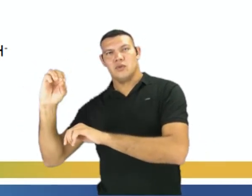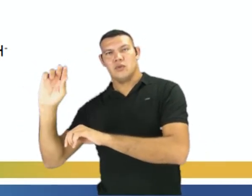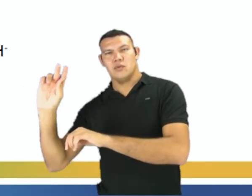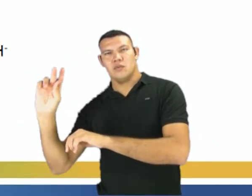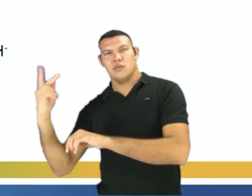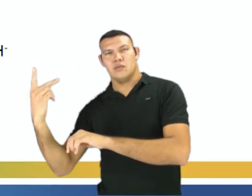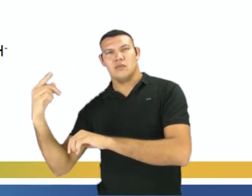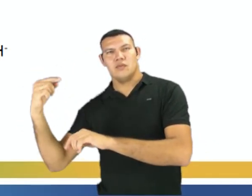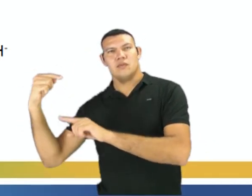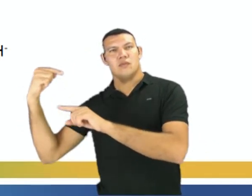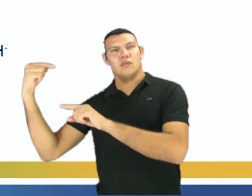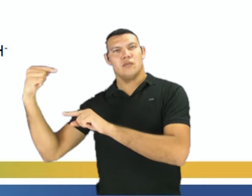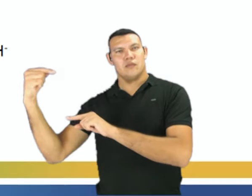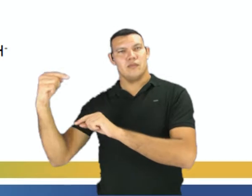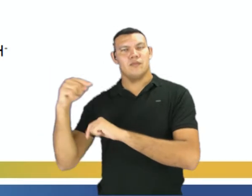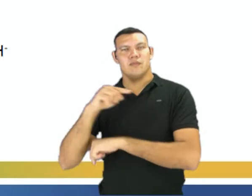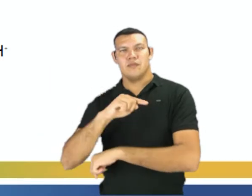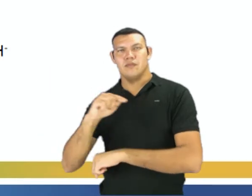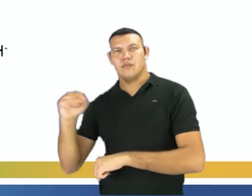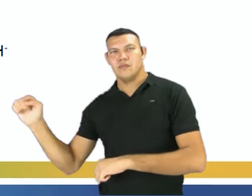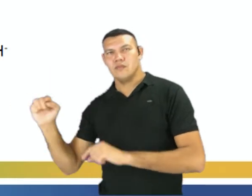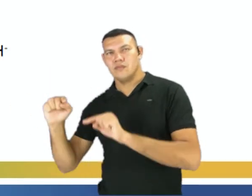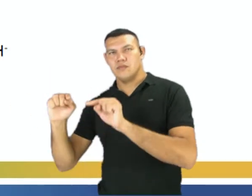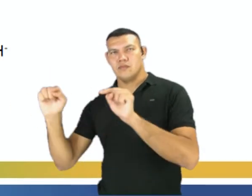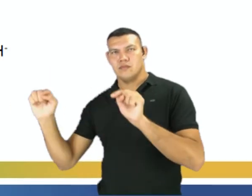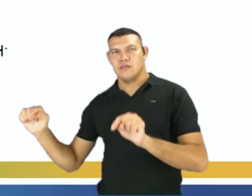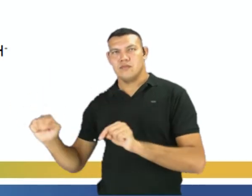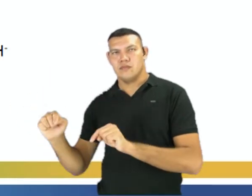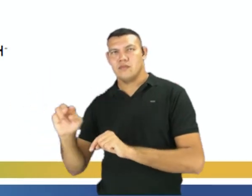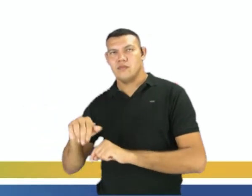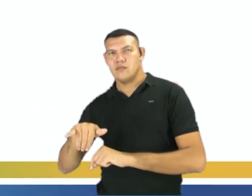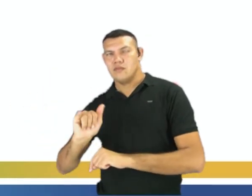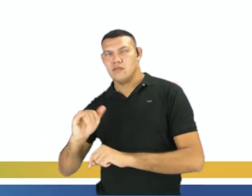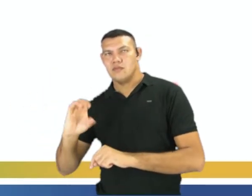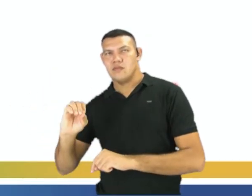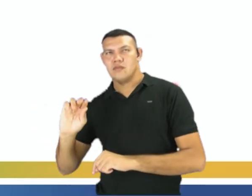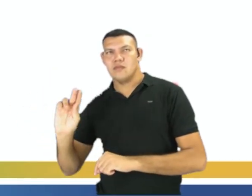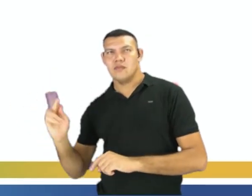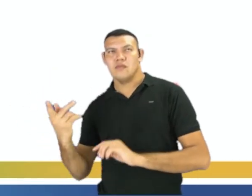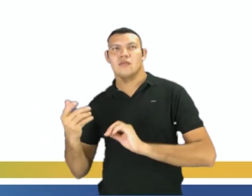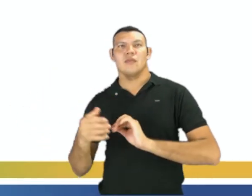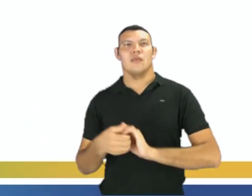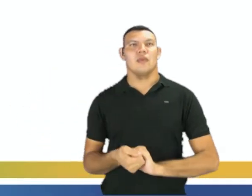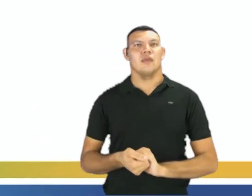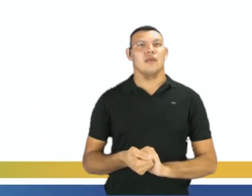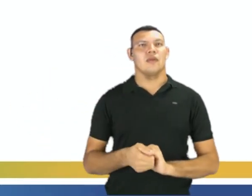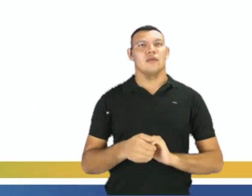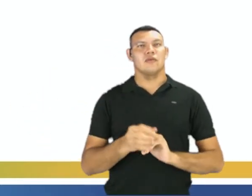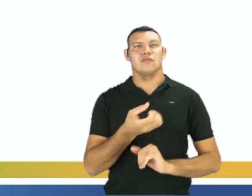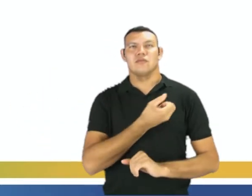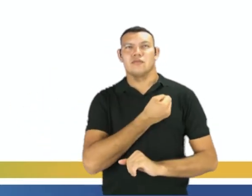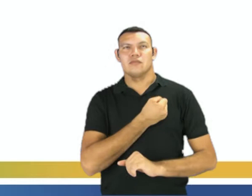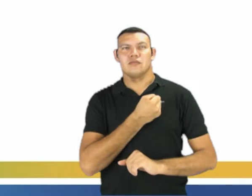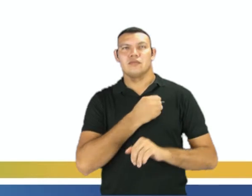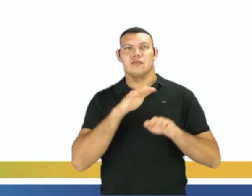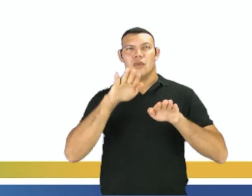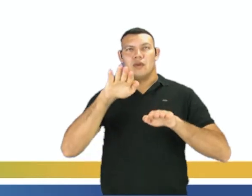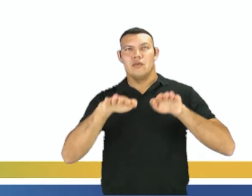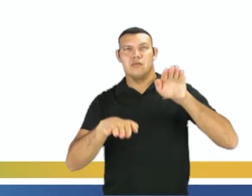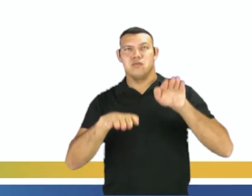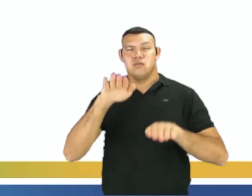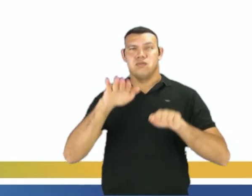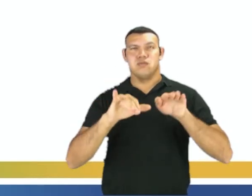novamente que a água é um líquido puro e ela não entra na expressão, ok? Então, aqui, a constante de ionização